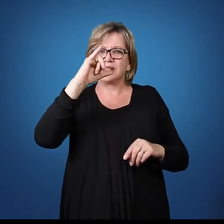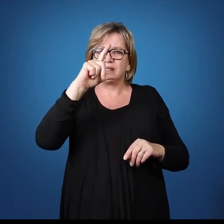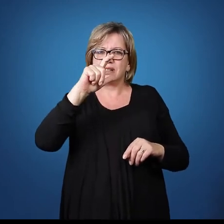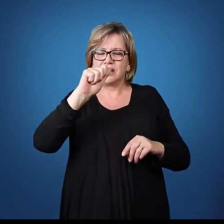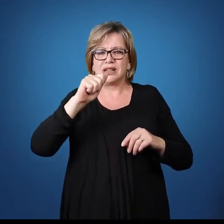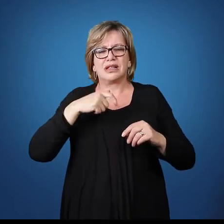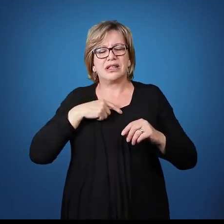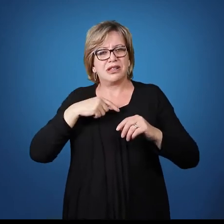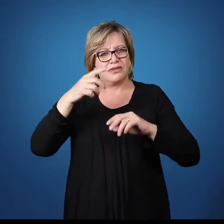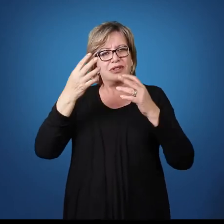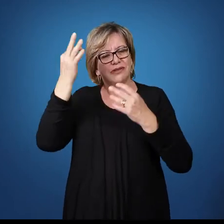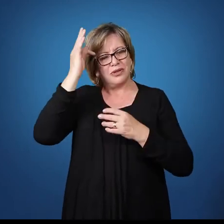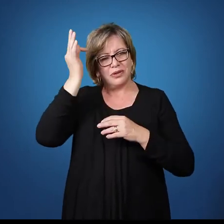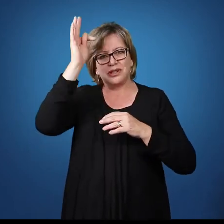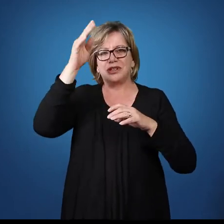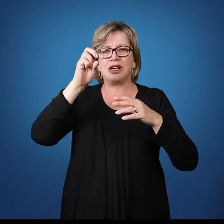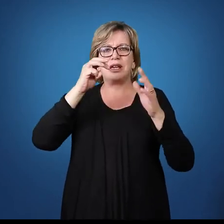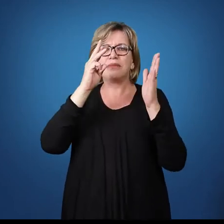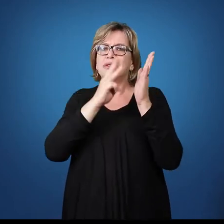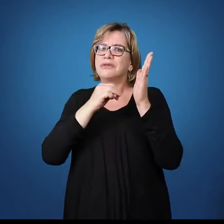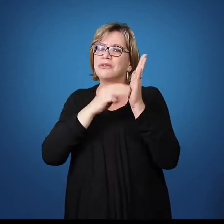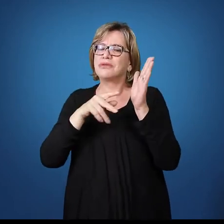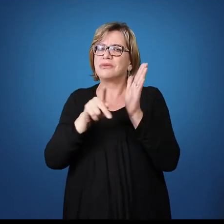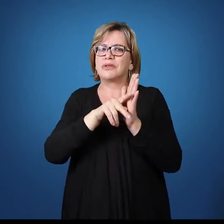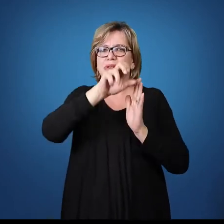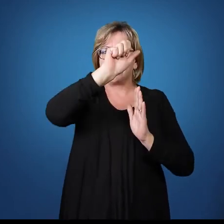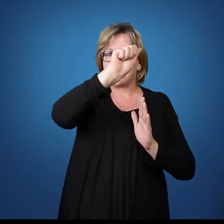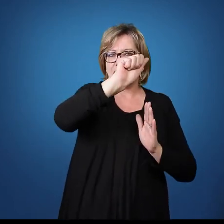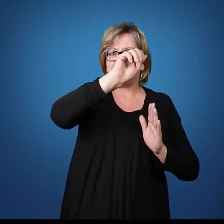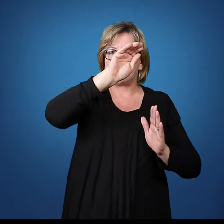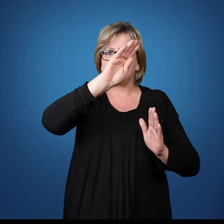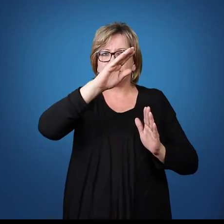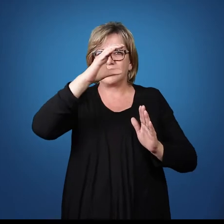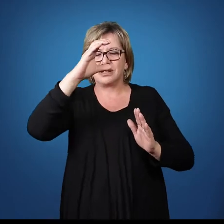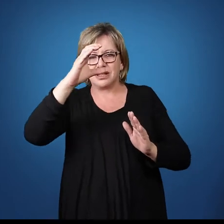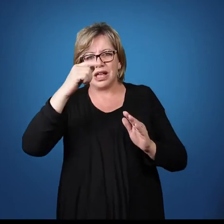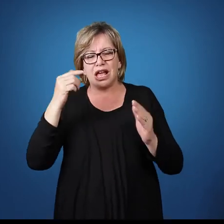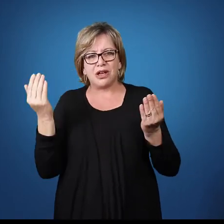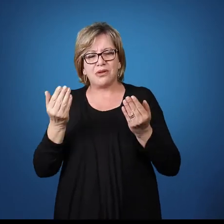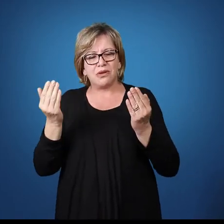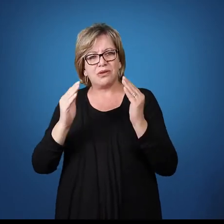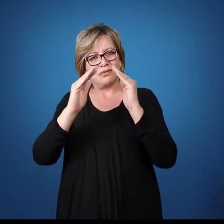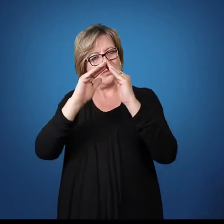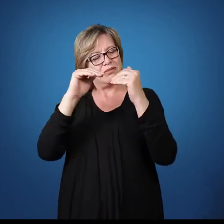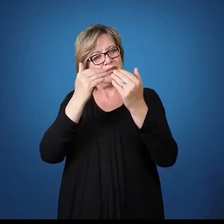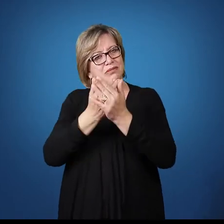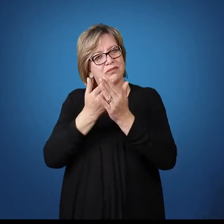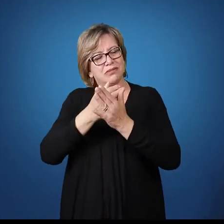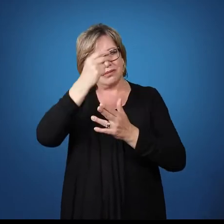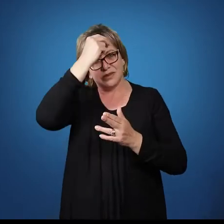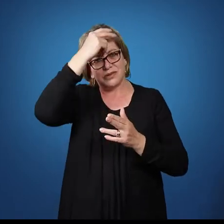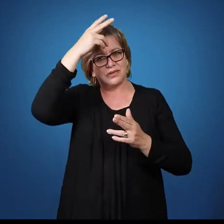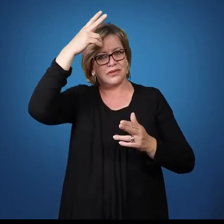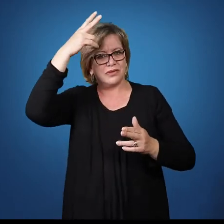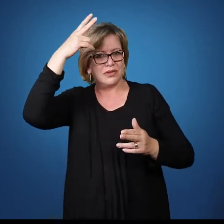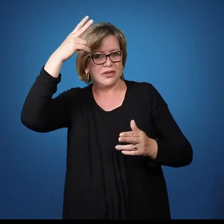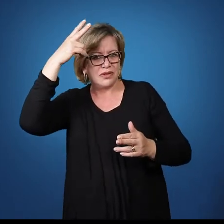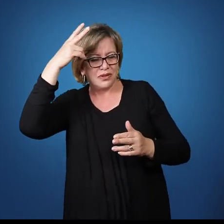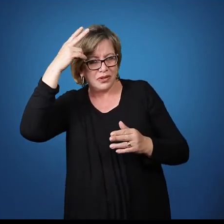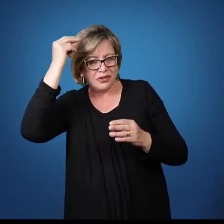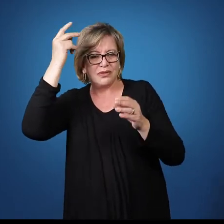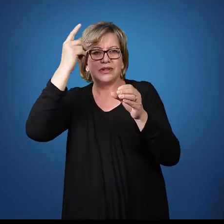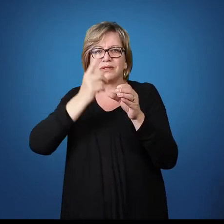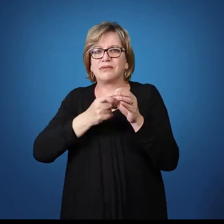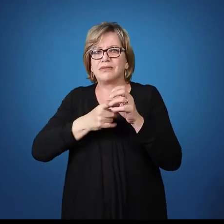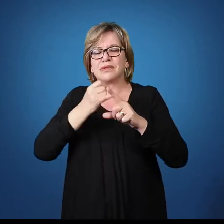da Alfabetização. Estamos na Escola Municipal Mercedes Braga, que é localizada no bairro Alto da Lagoa, no município